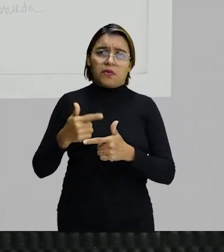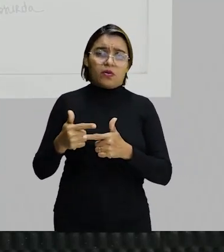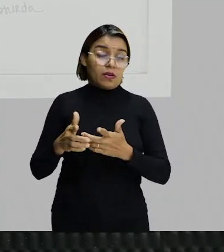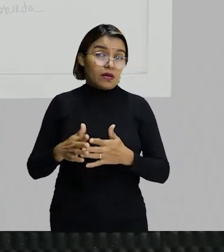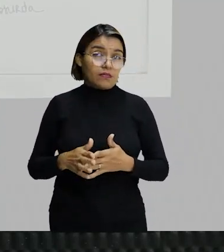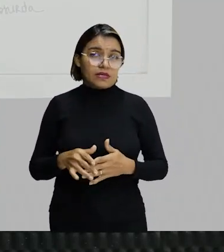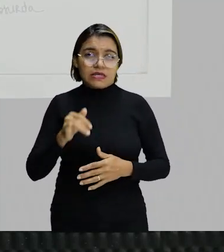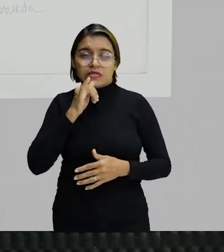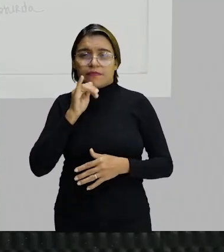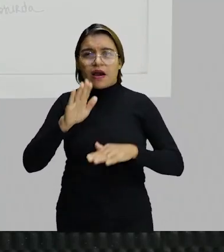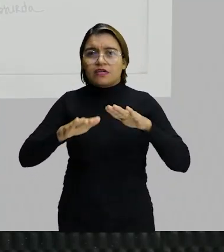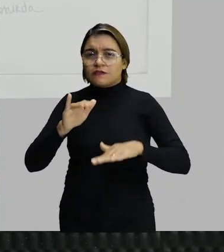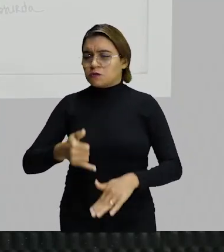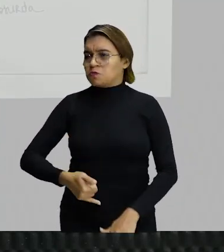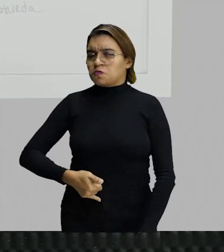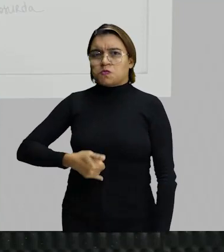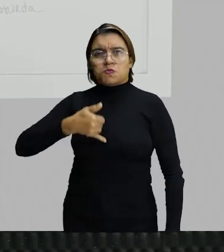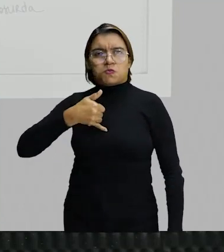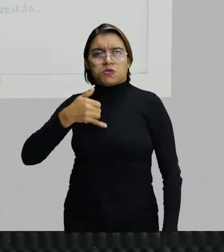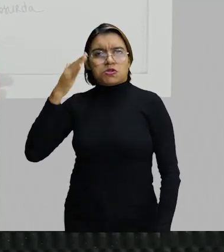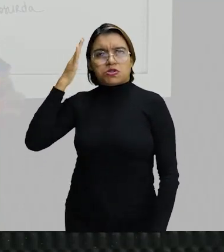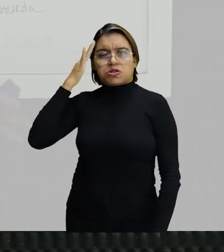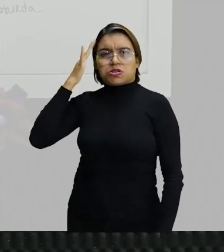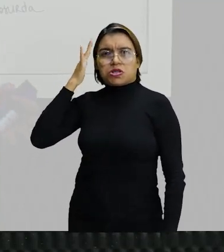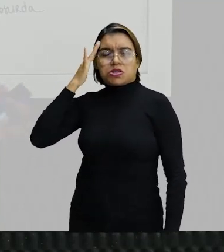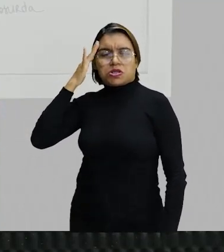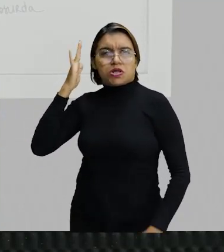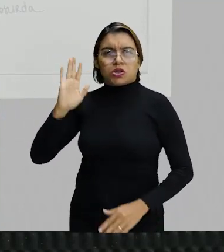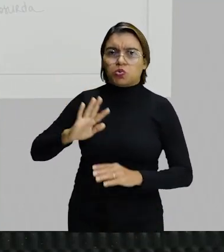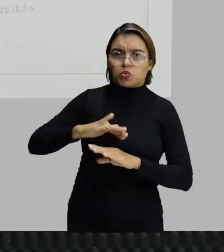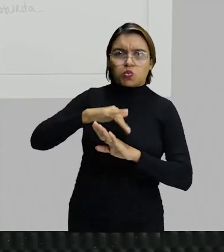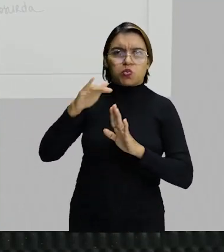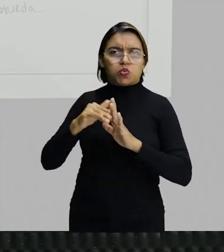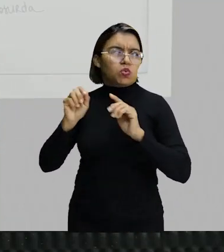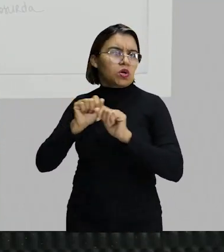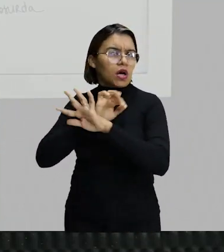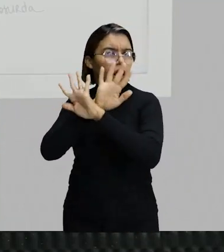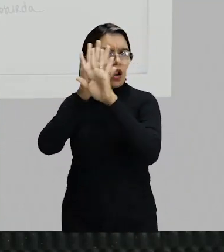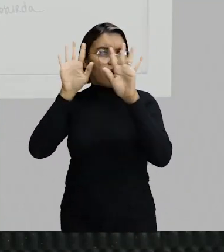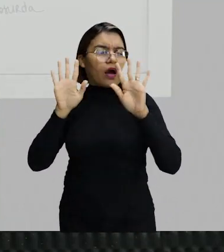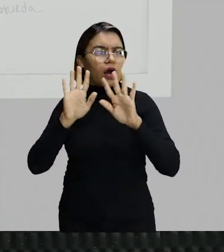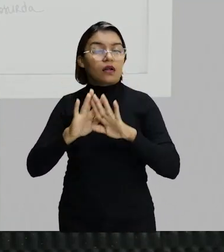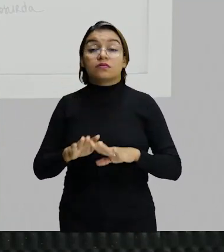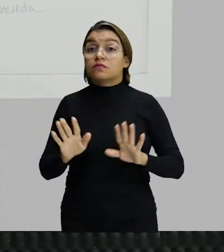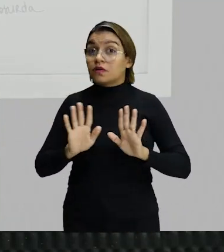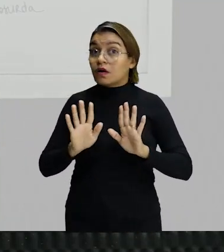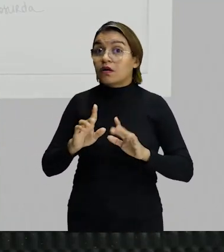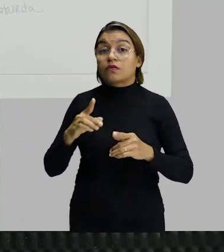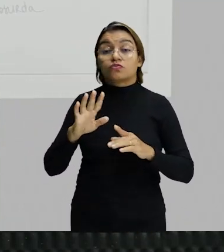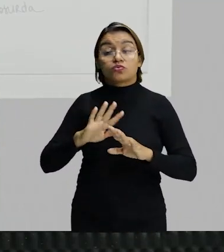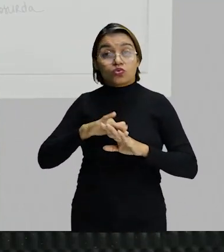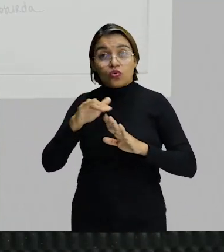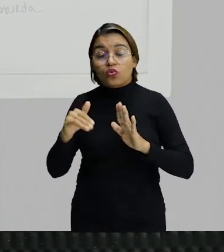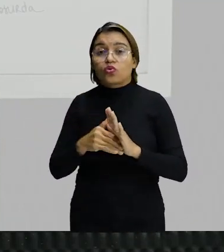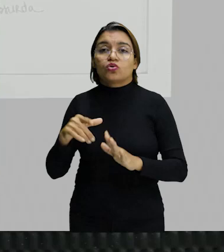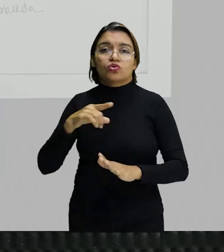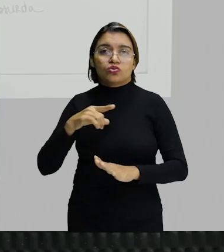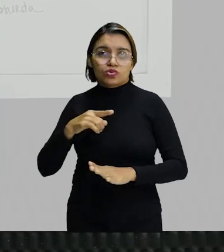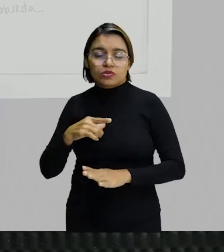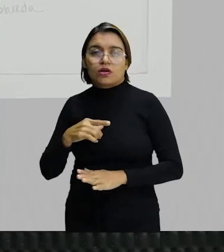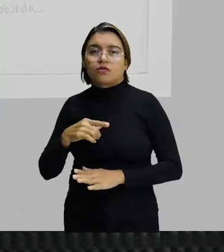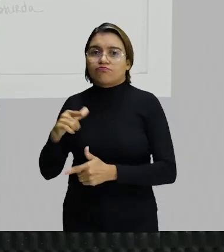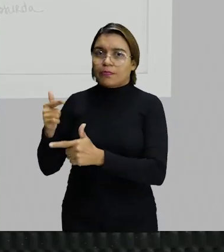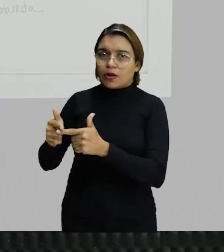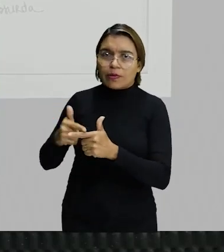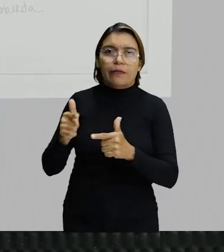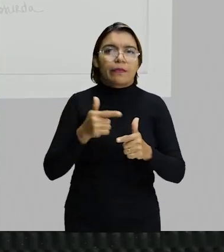soberba de mão, de querer ali fechar, absolutizar ou até mesmo considerar como infalível, porque todos eles ali vão apresentar os